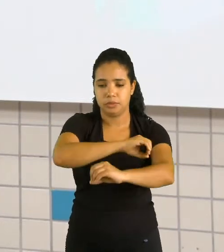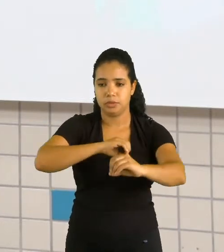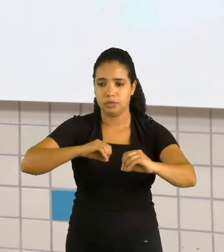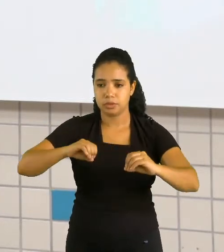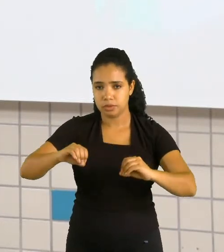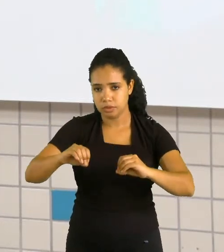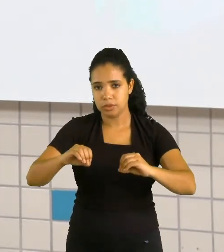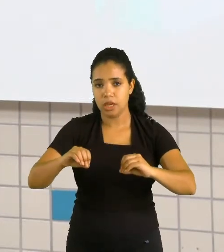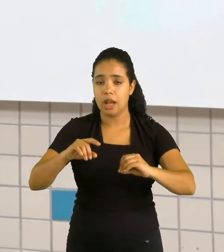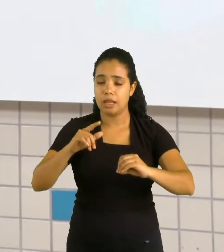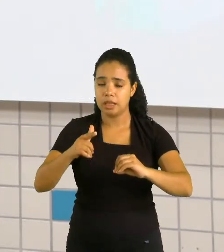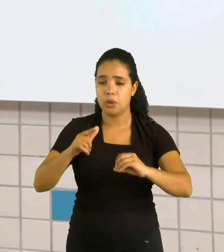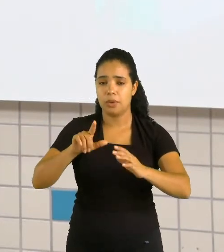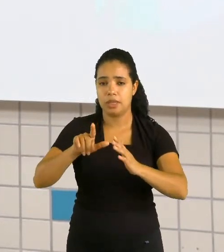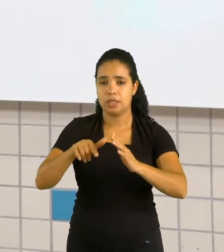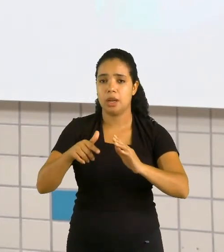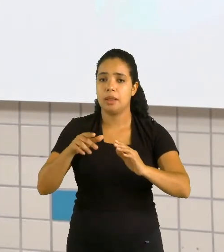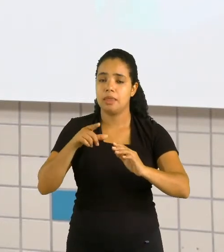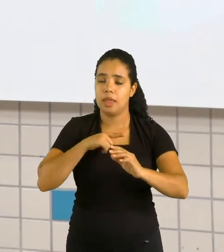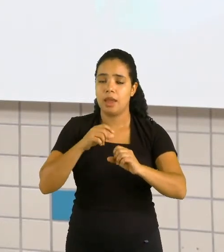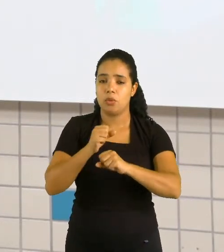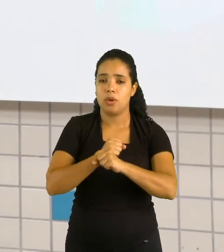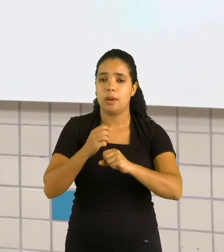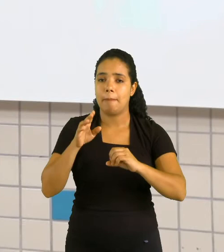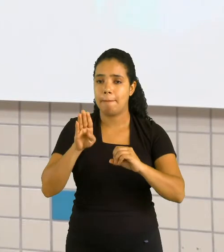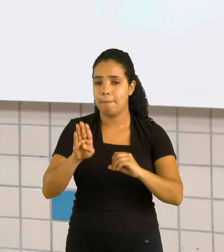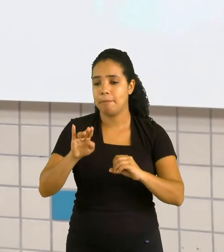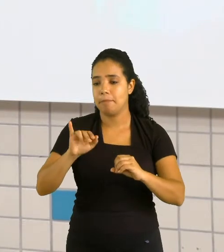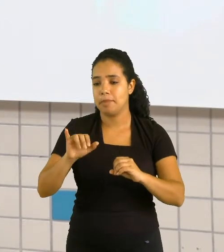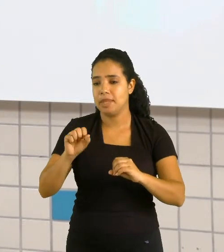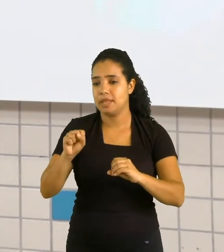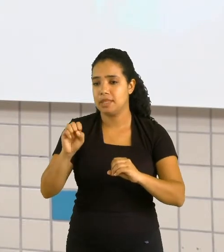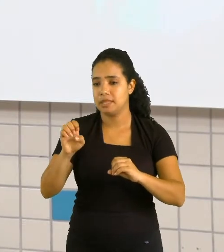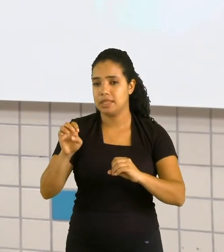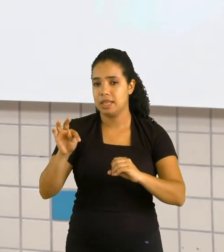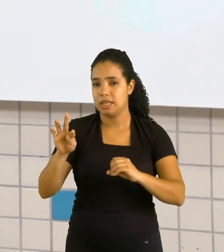Por que ano bissexto? Ano bissexto porque este ano tem